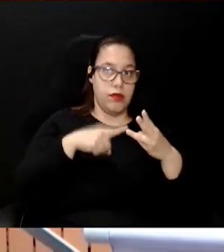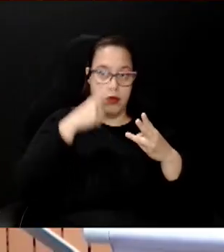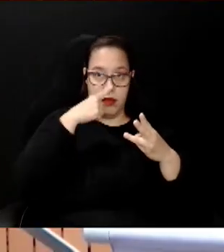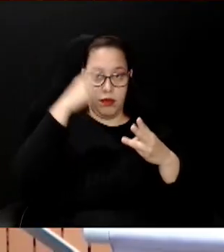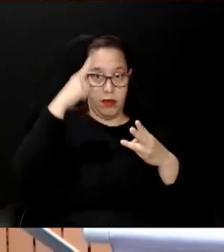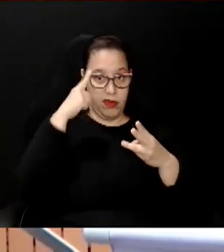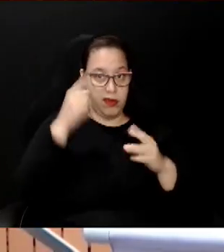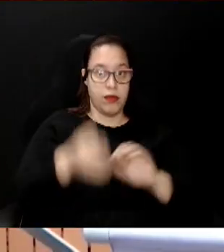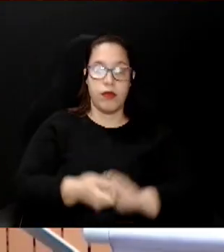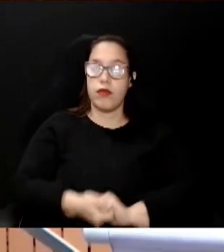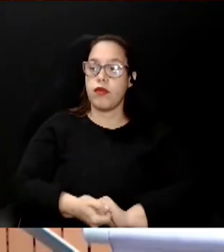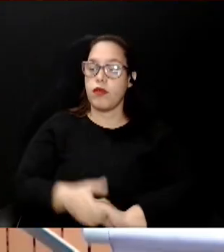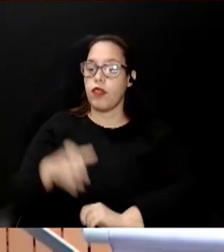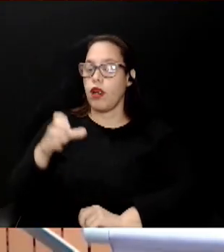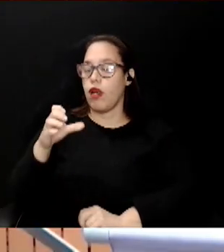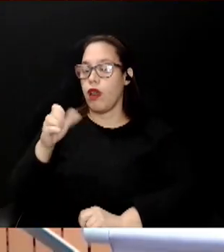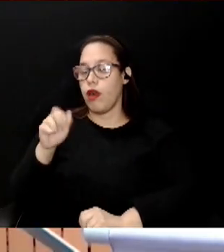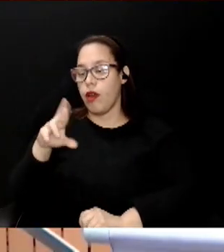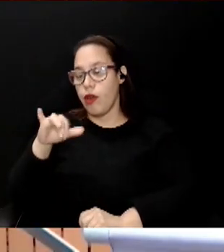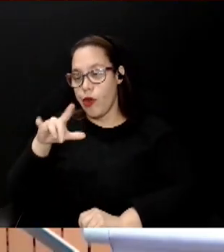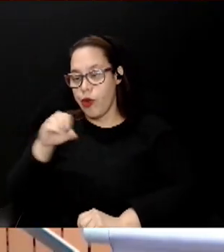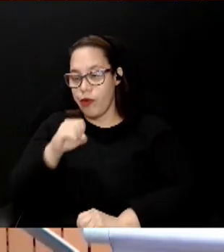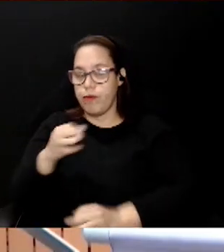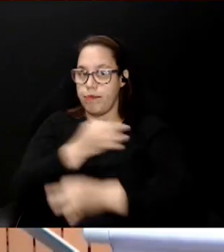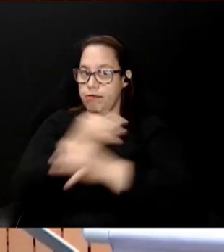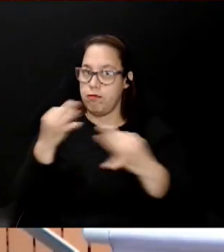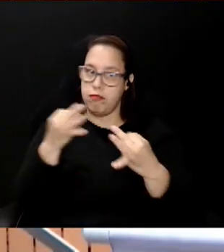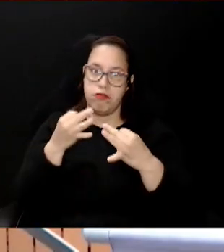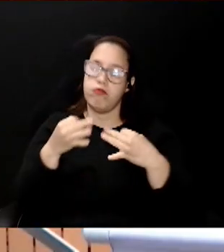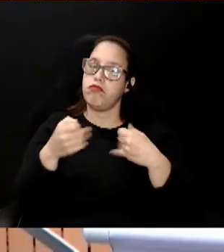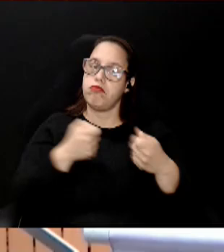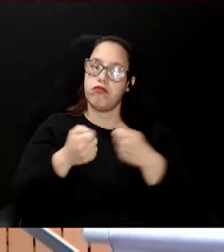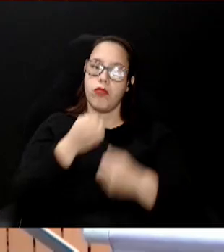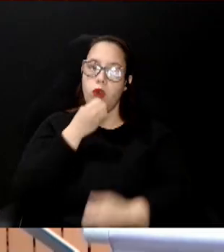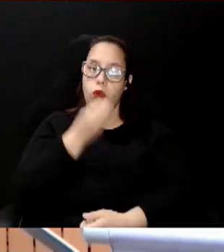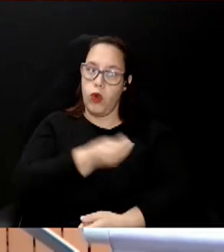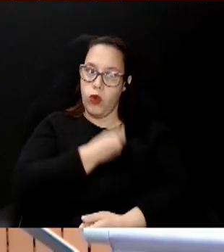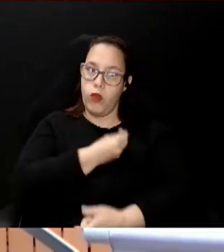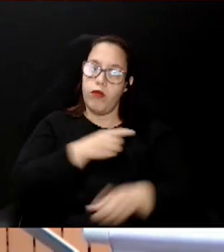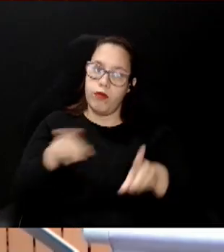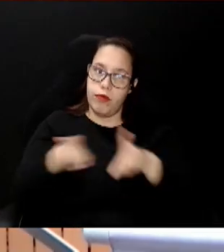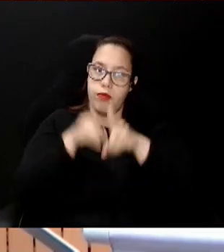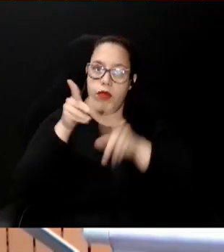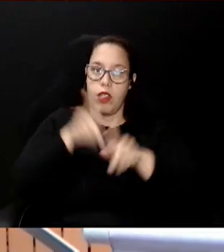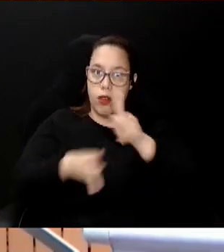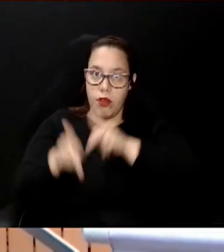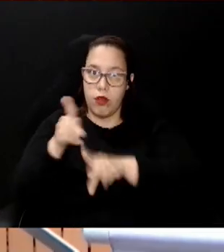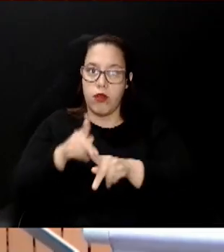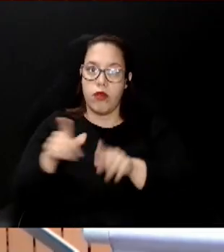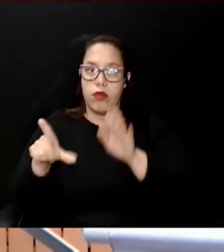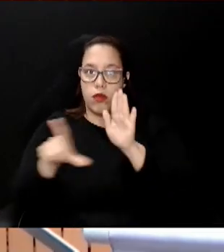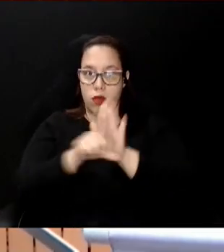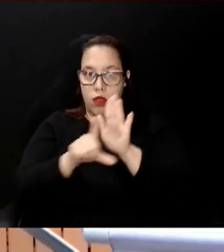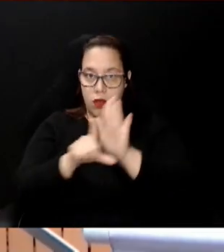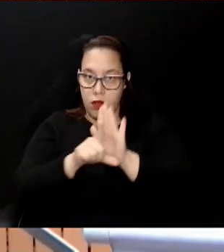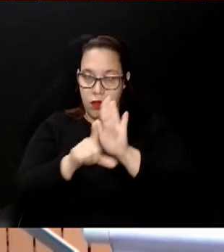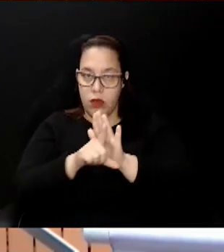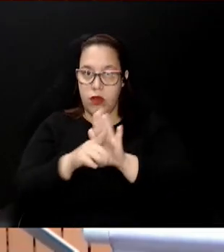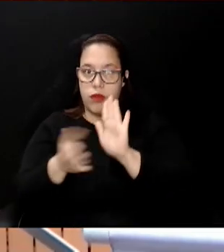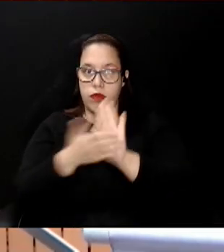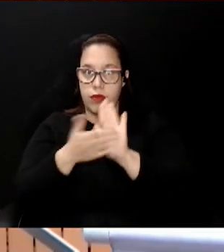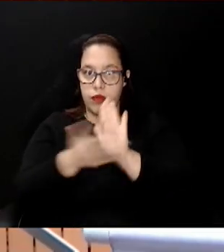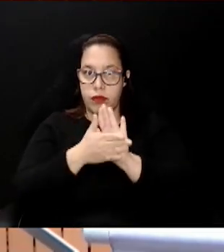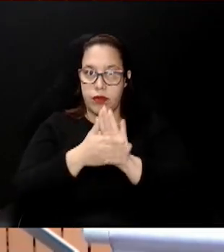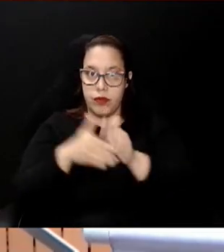Carlos Francisco Signorelli era excelente articulador em prol da vida digna da população. Seu lema como vereador sempre foi avançar